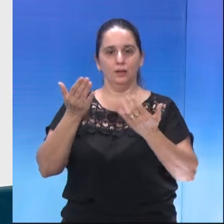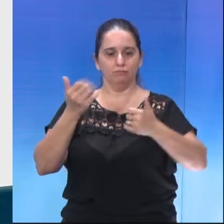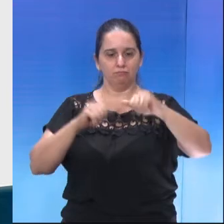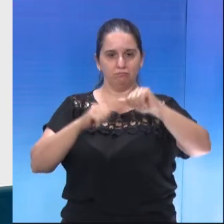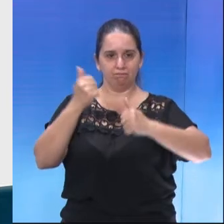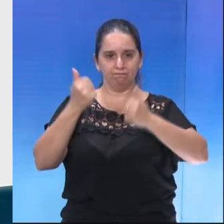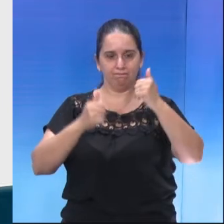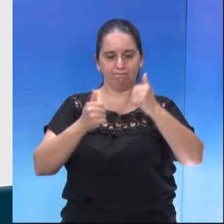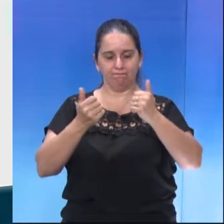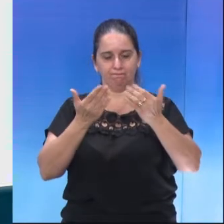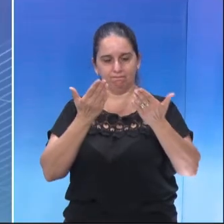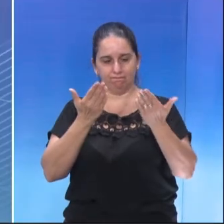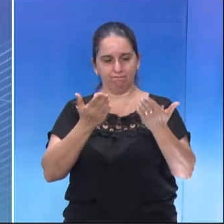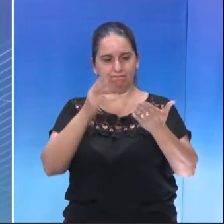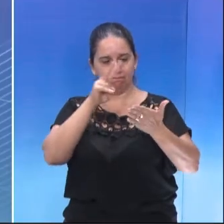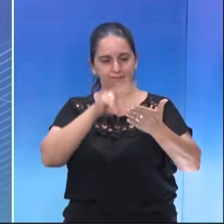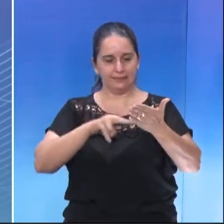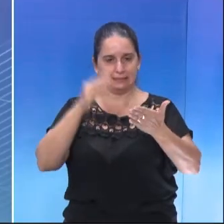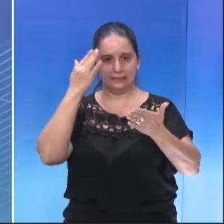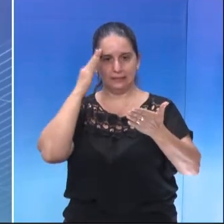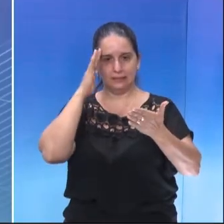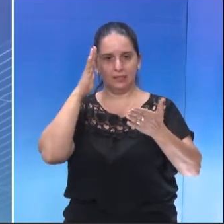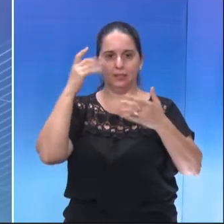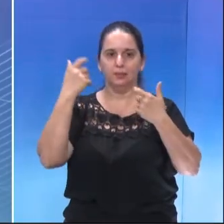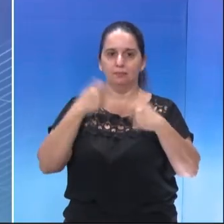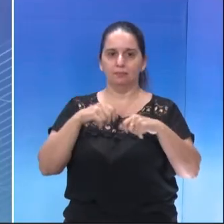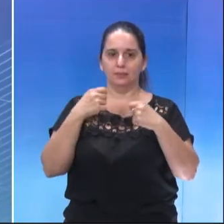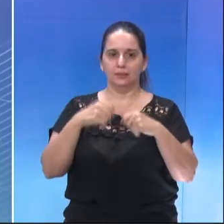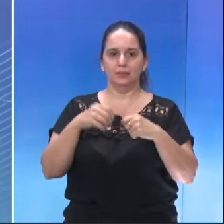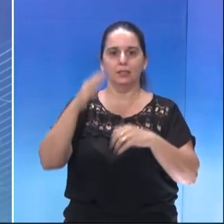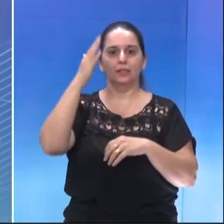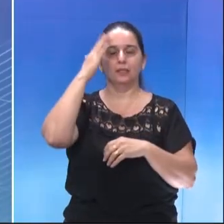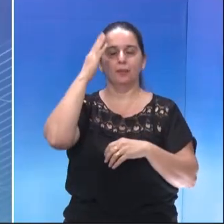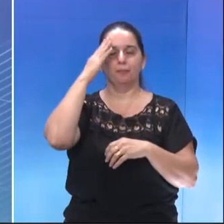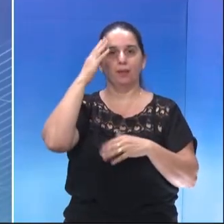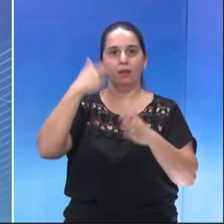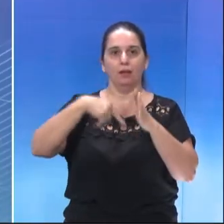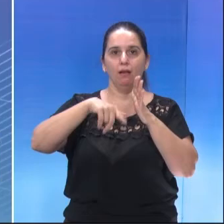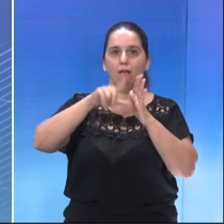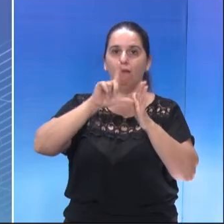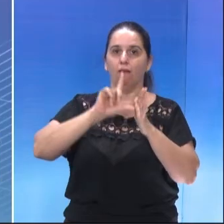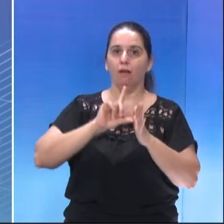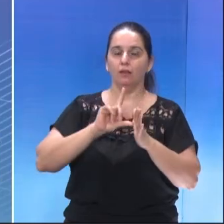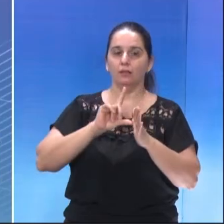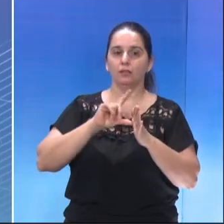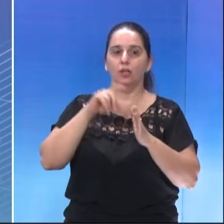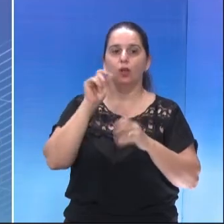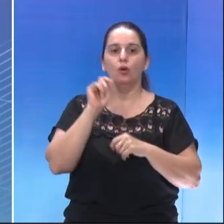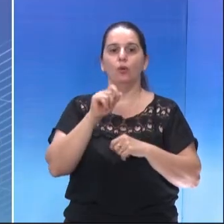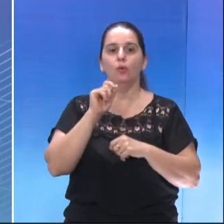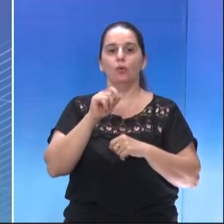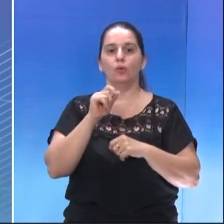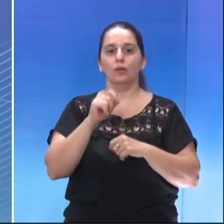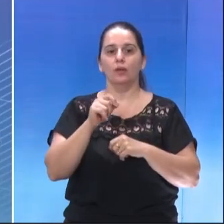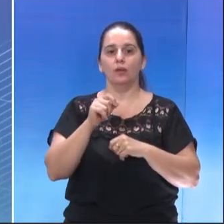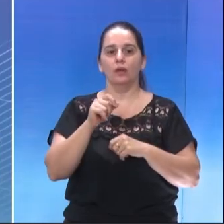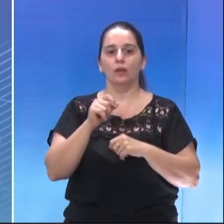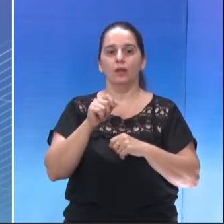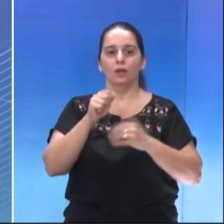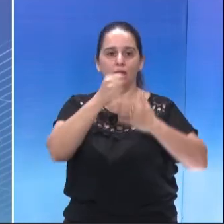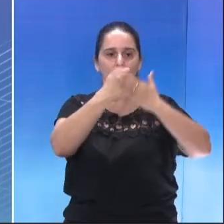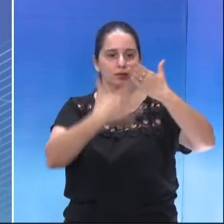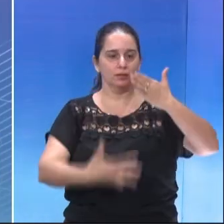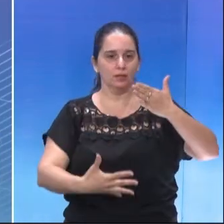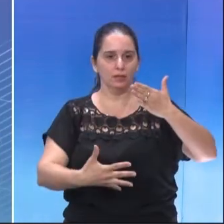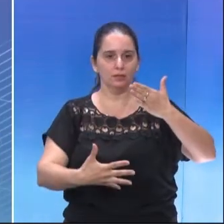é importante vocês entenderem o seguinte: é necessário ter um conhecimento prévio, principalmente relacionado às questões das características